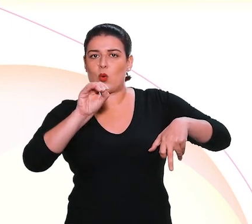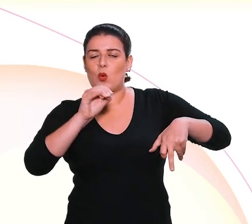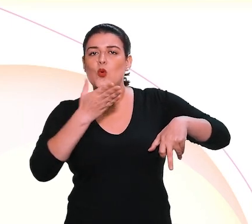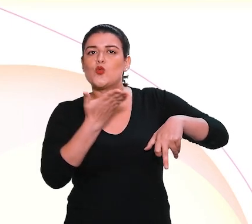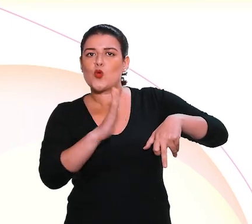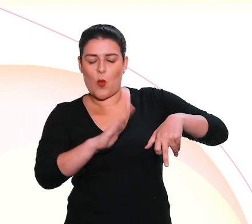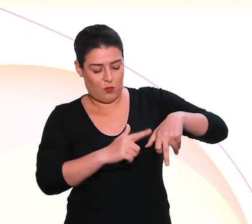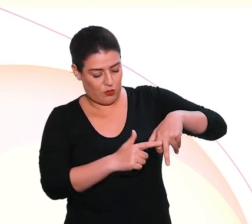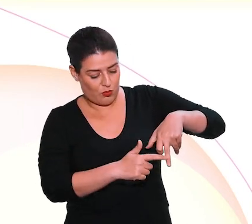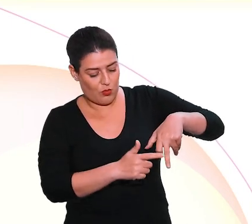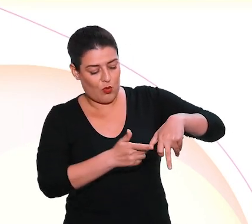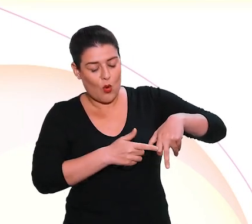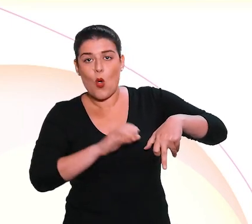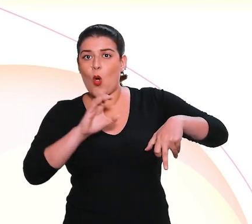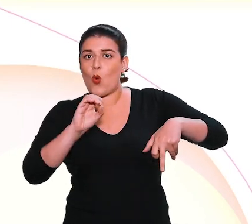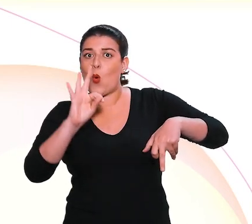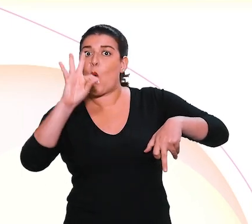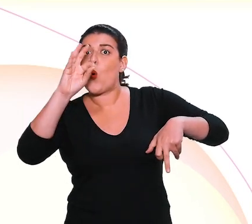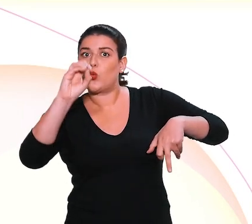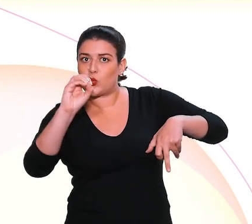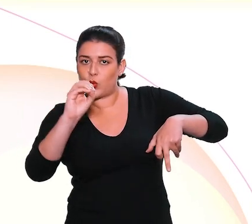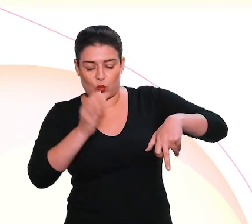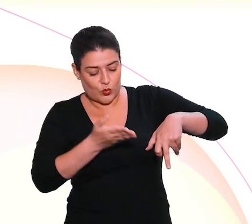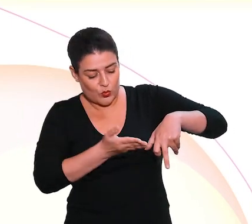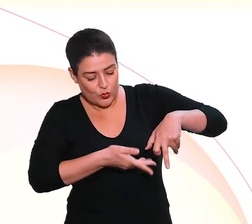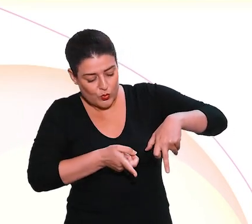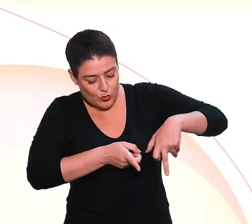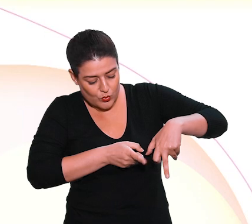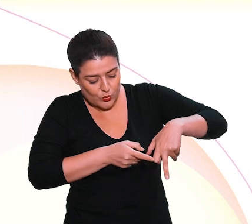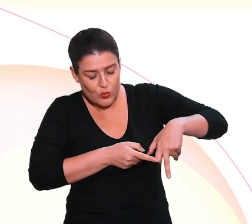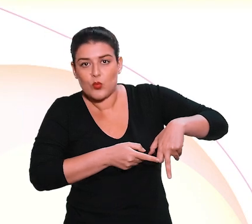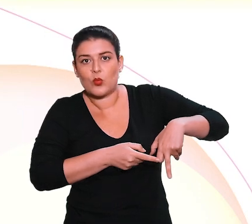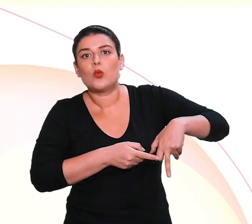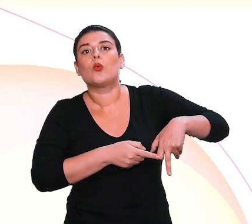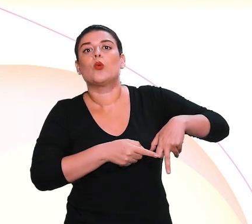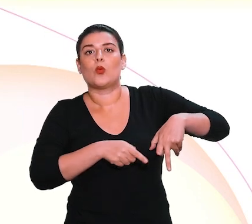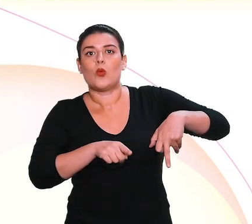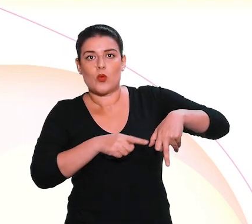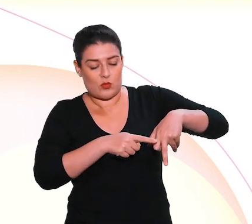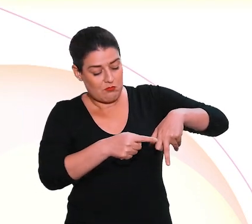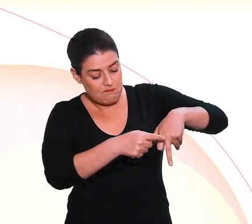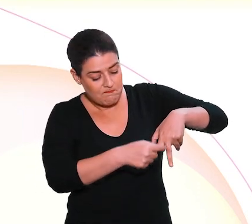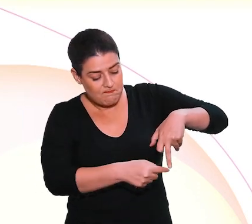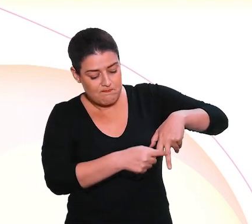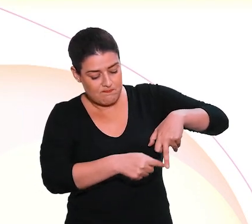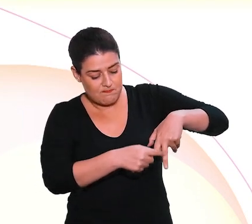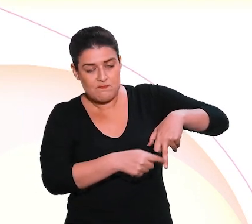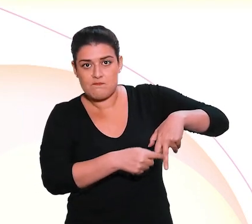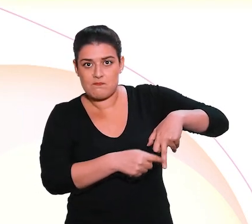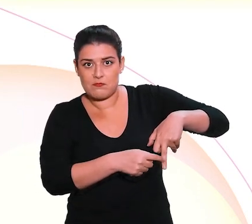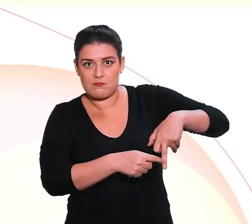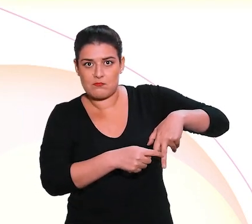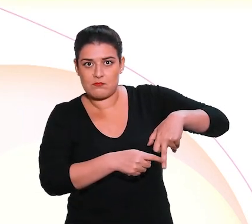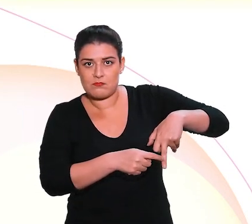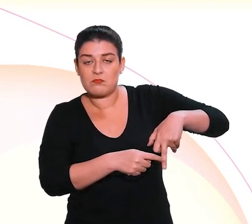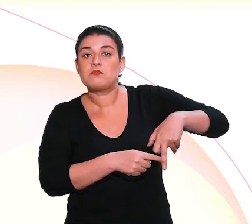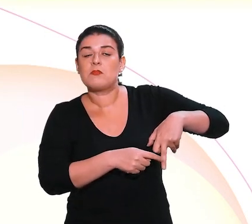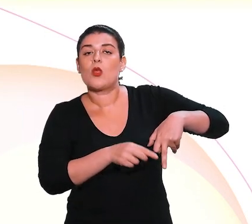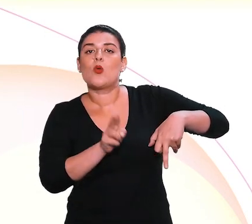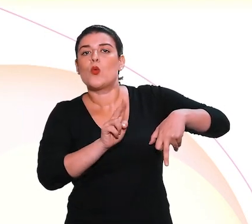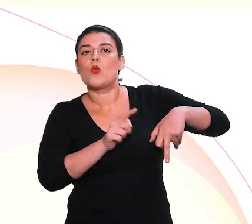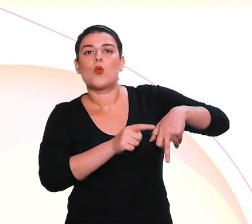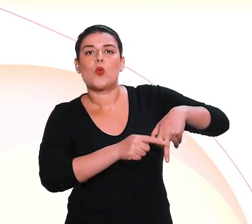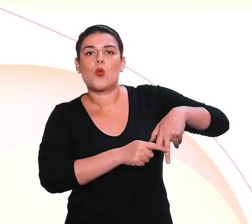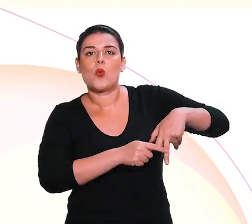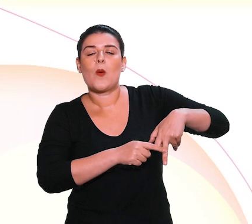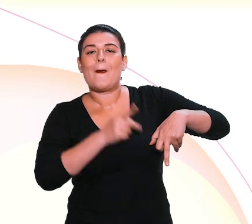o coto de amputação é apenas uma parte do membro residual, e o membro não amputado, se no caso for unilateral, é chamado